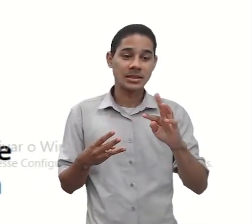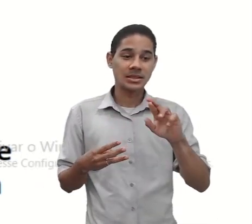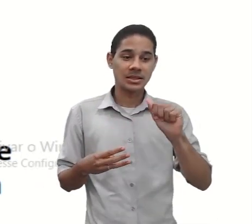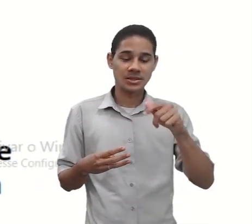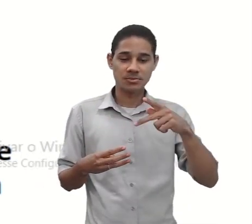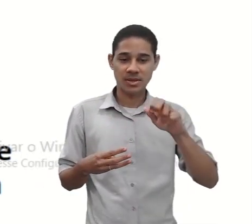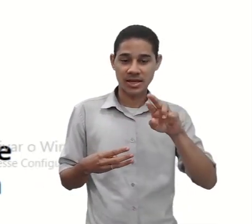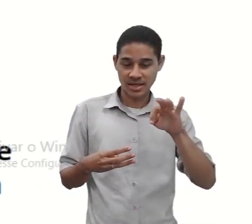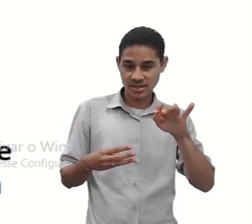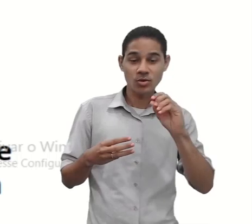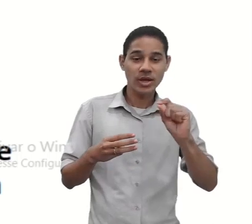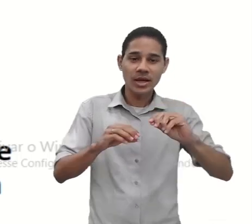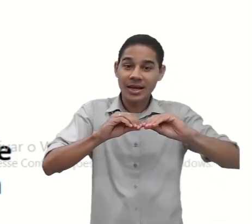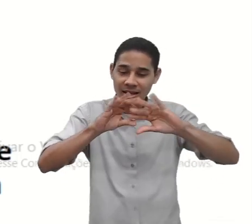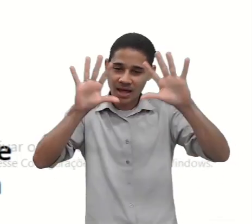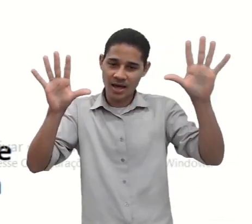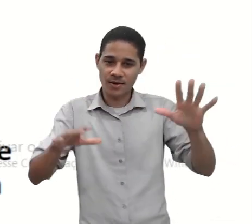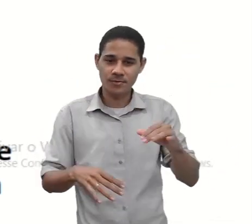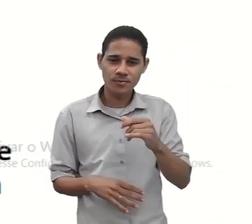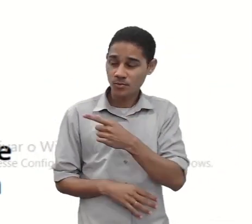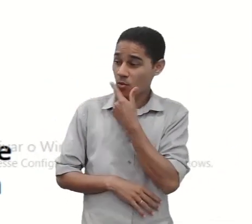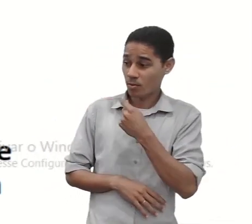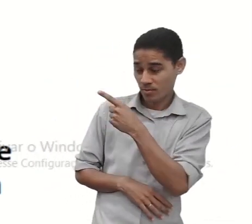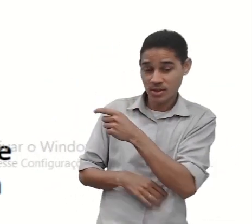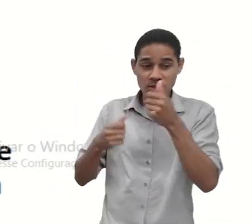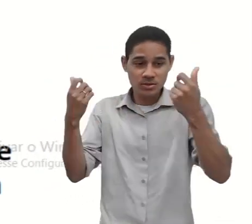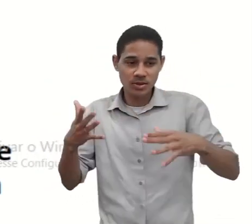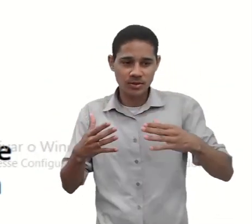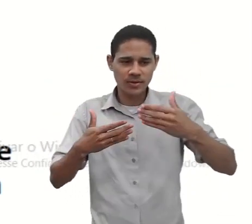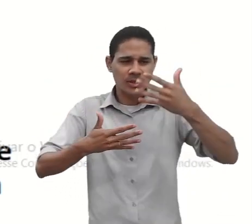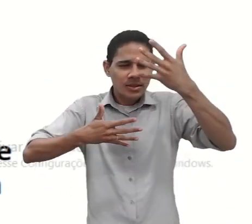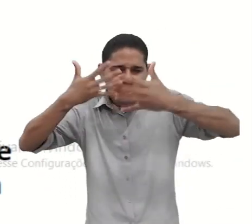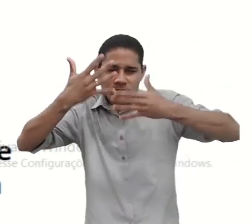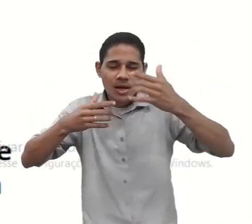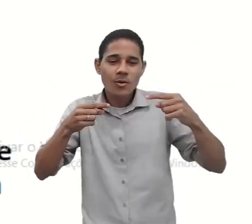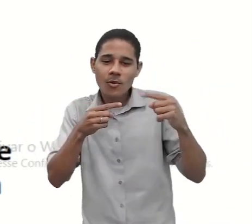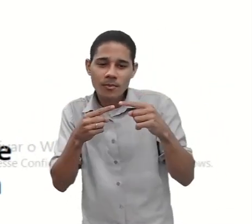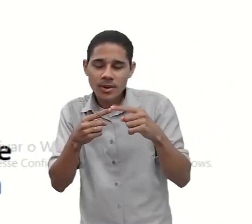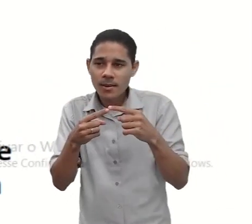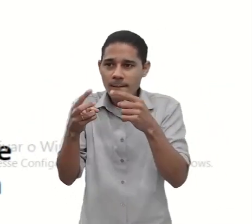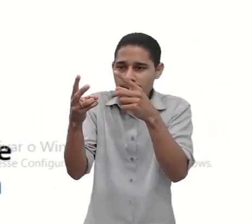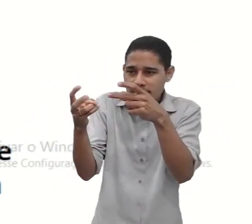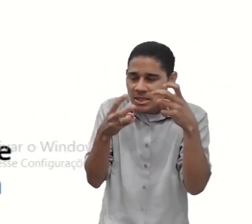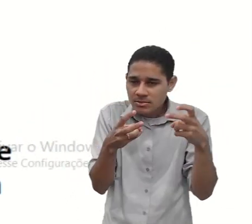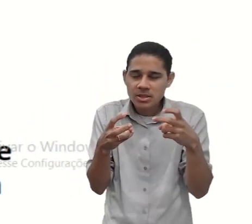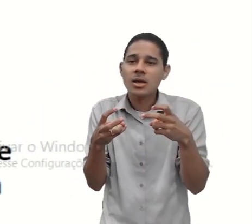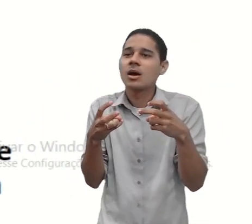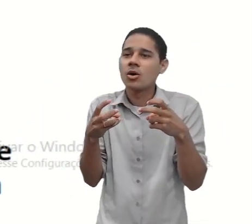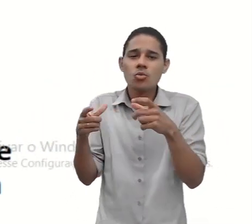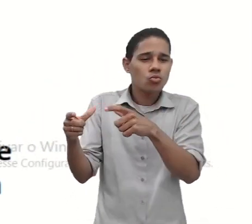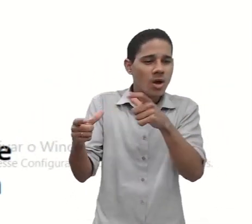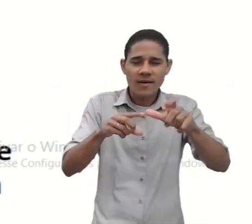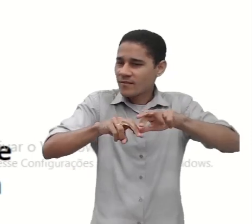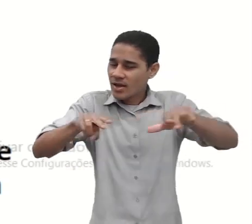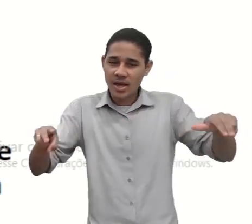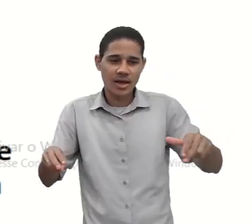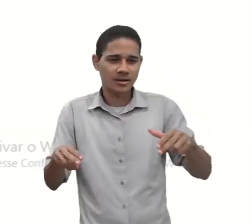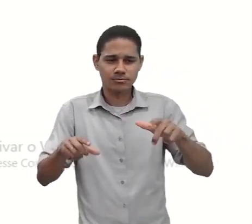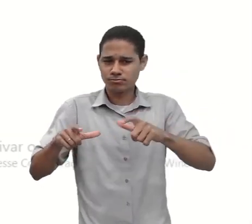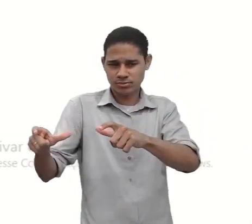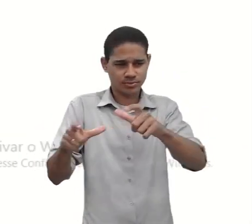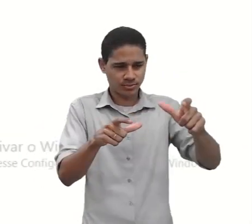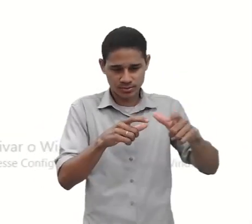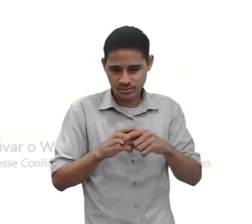a informação muito preciosa de que a transparência significa uma percepção simultânea de diferentes localizações